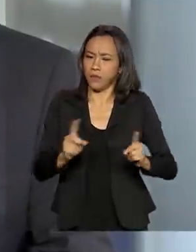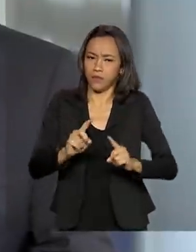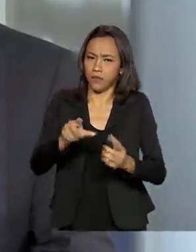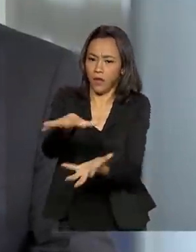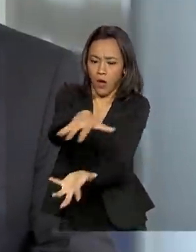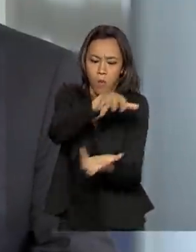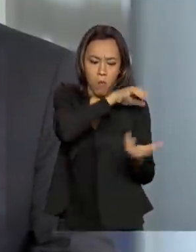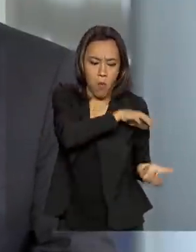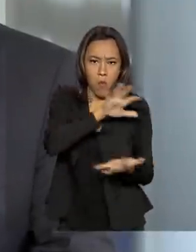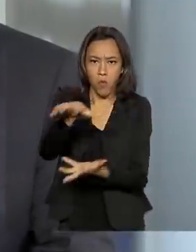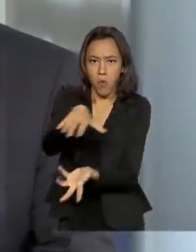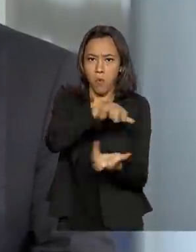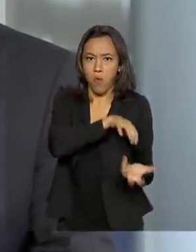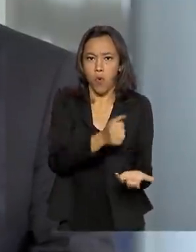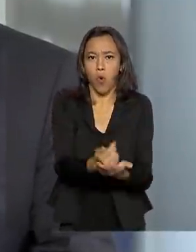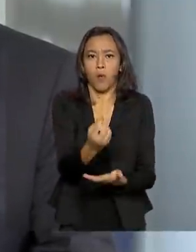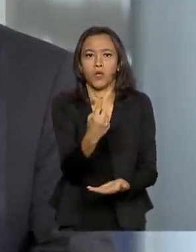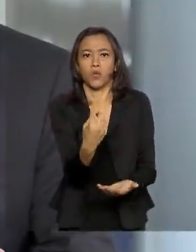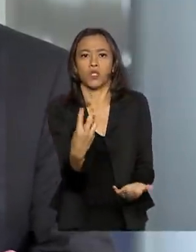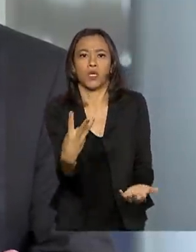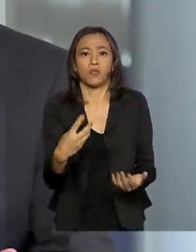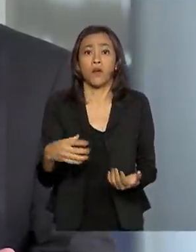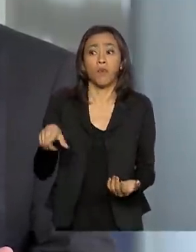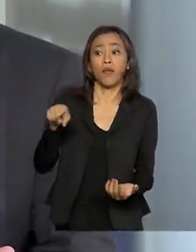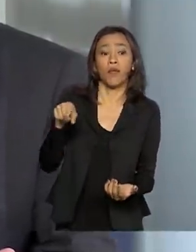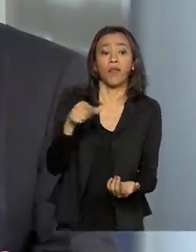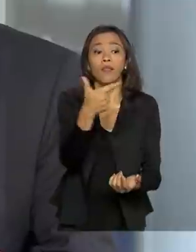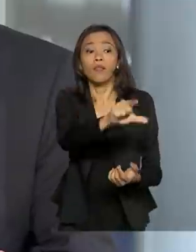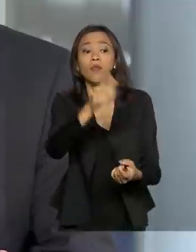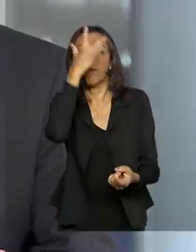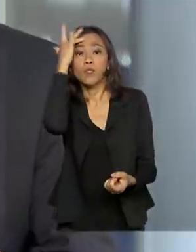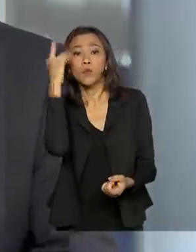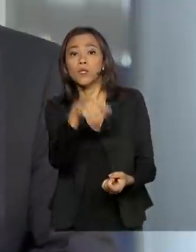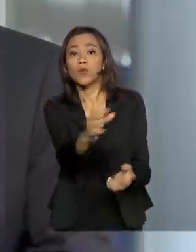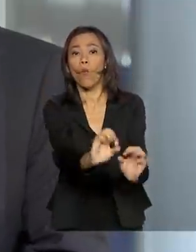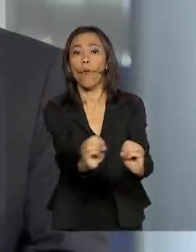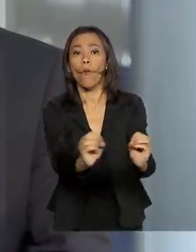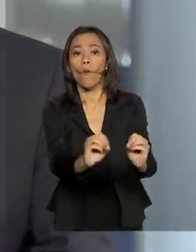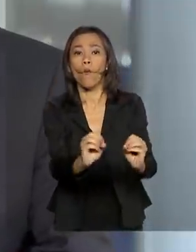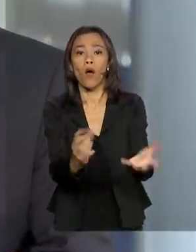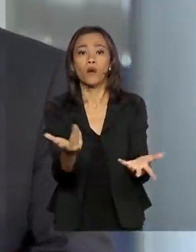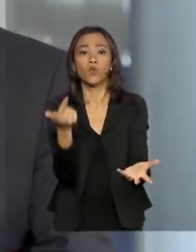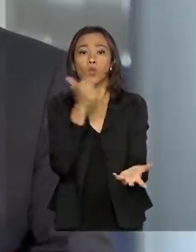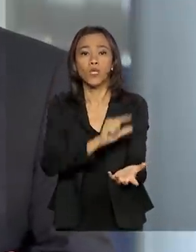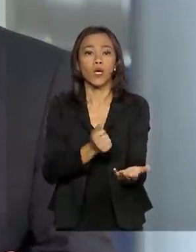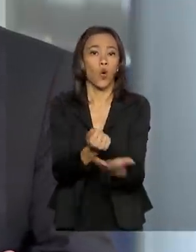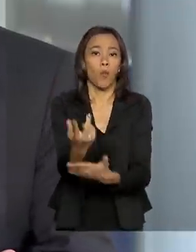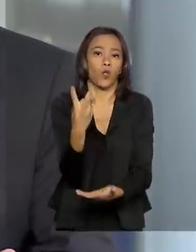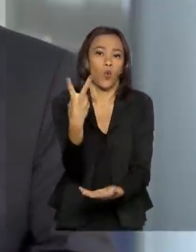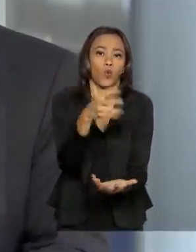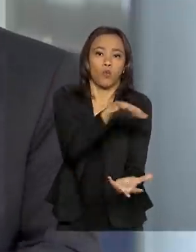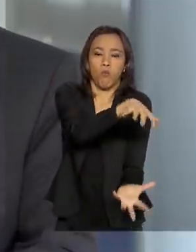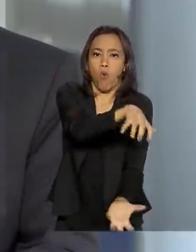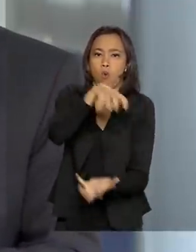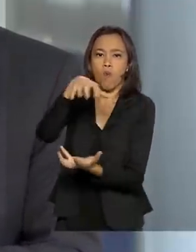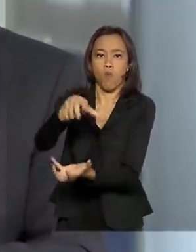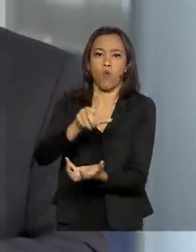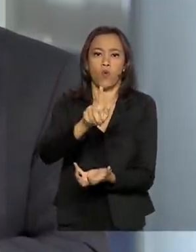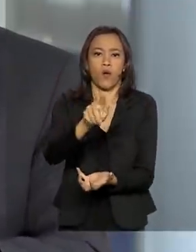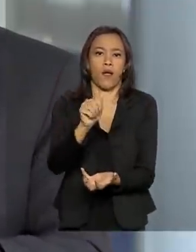Isso facilita aqueles que não têm nem condição de adquirir 2 bujões. Então,